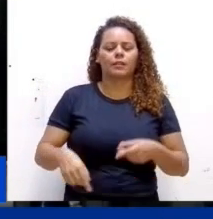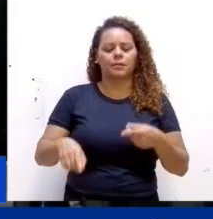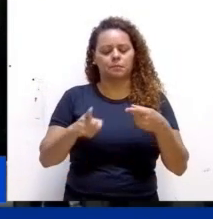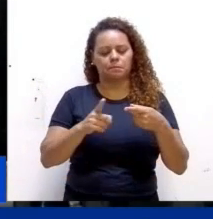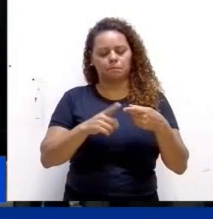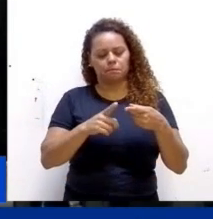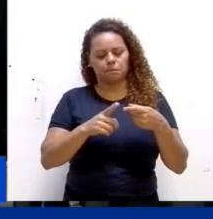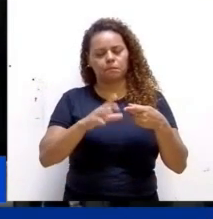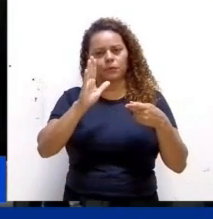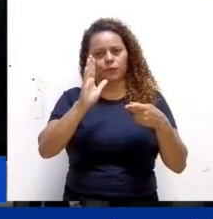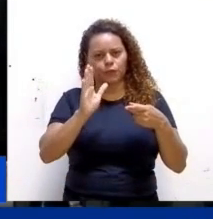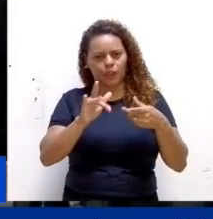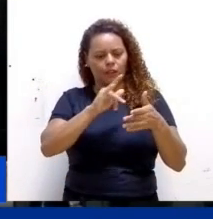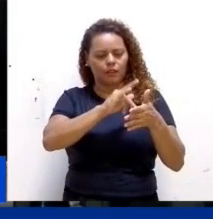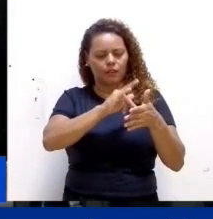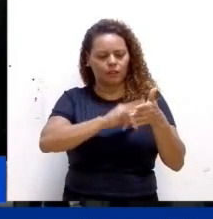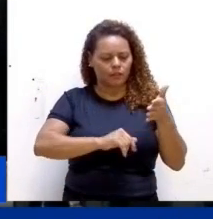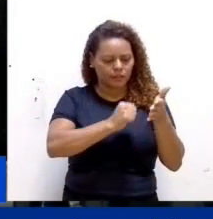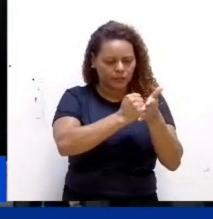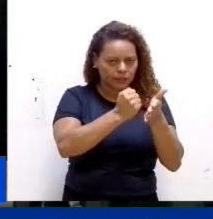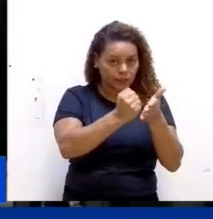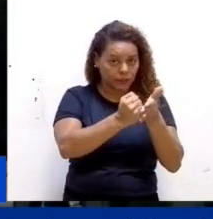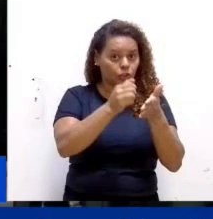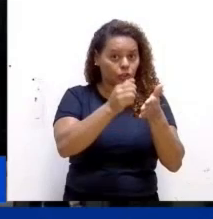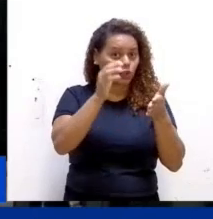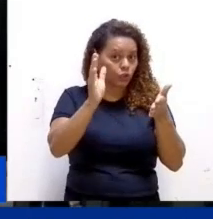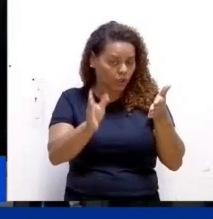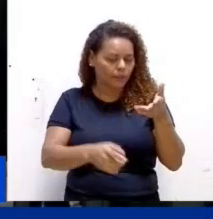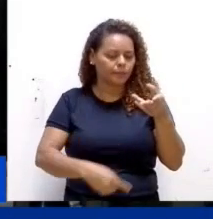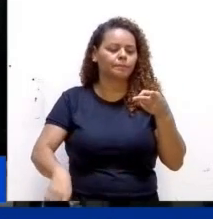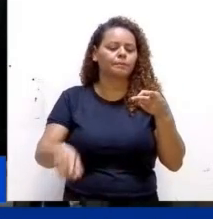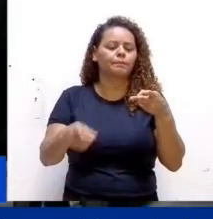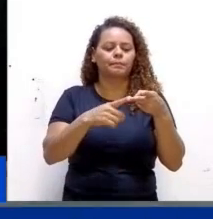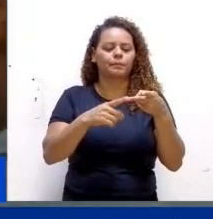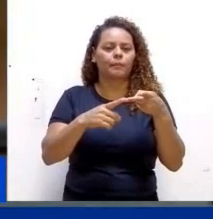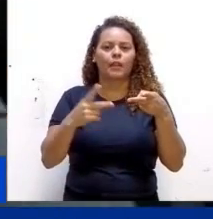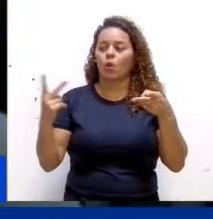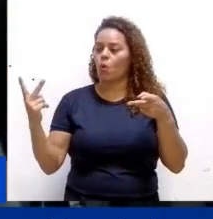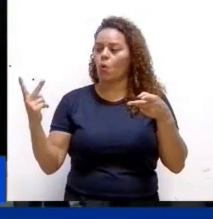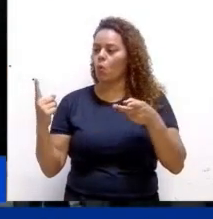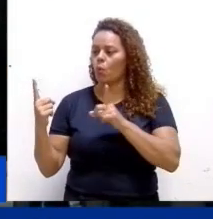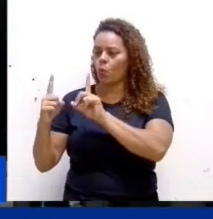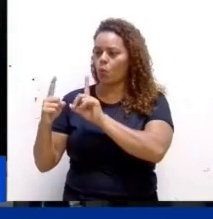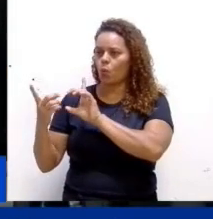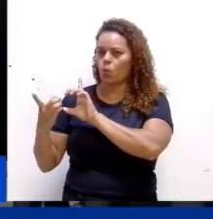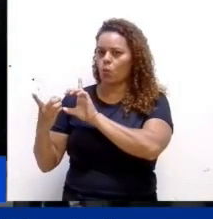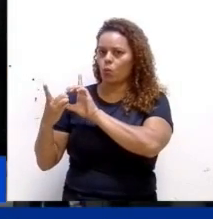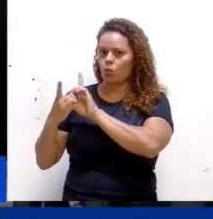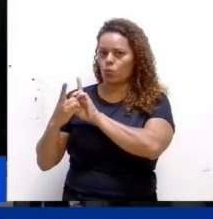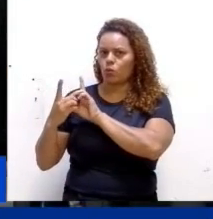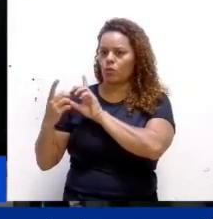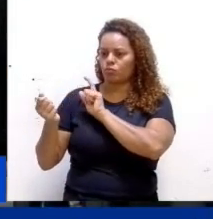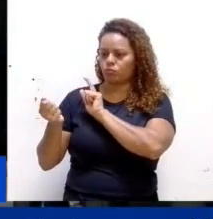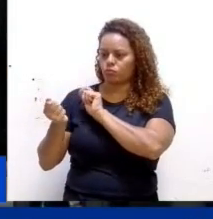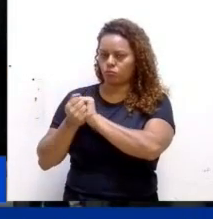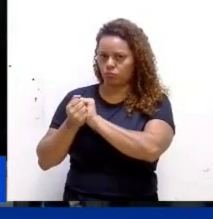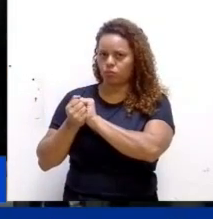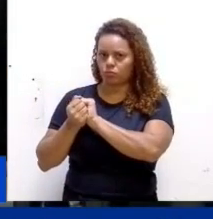casamento, da união estável, e aí ficou todo mundo alvoroçado. Tirar uma